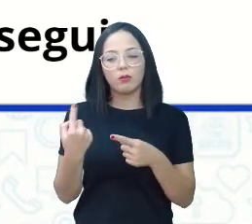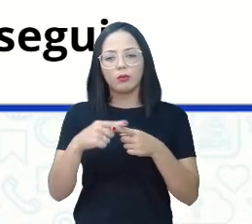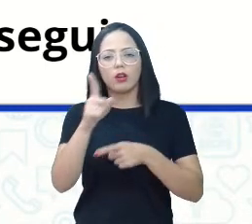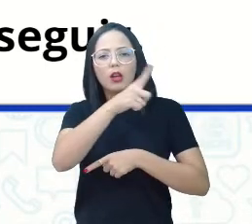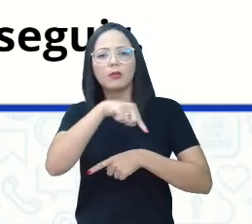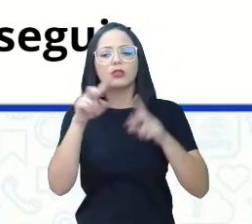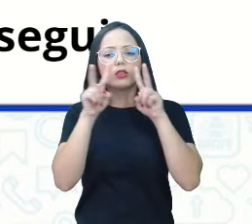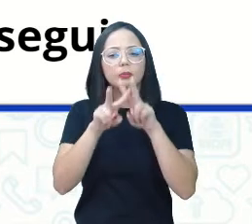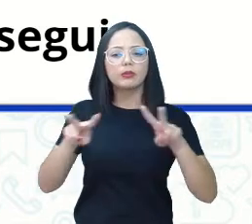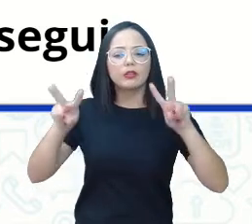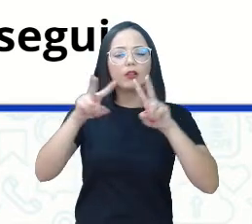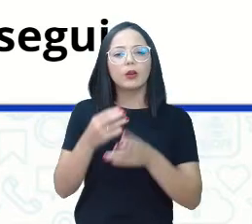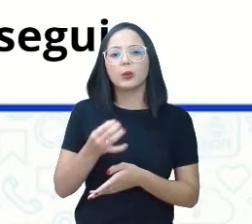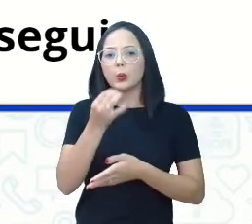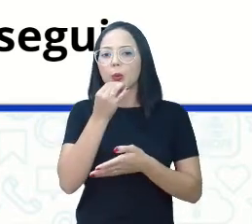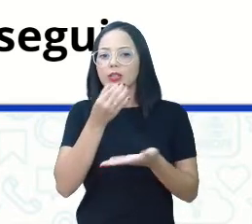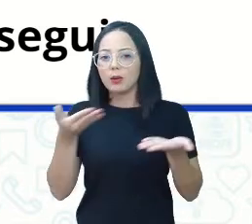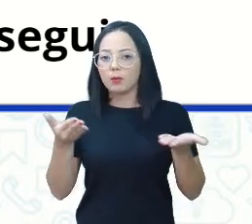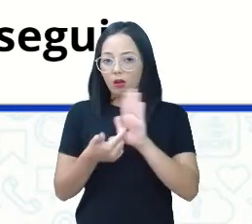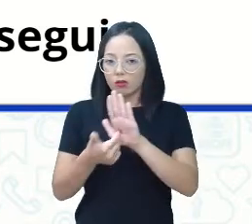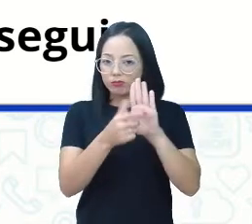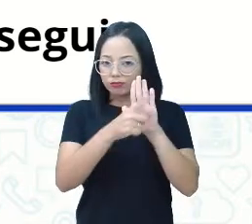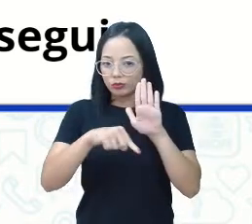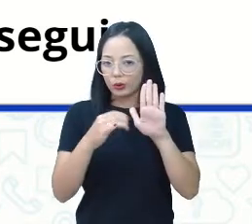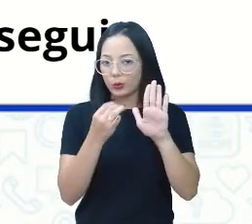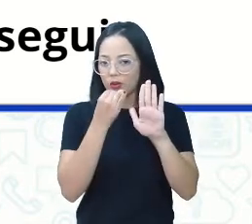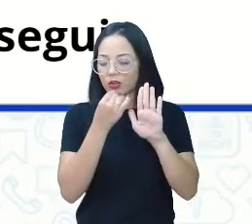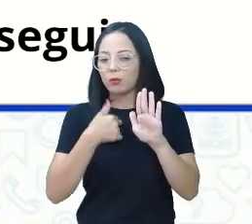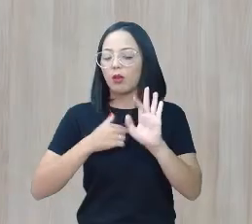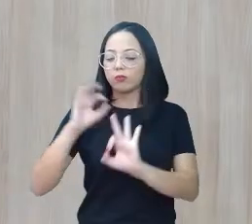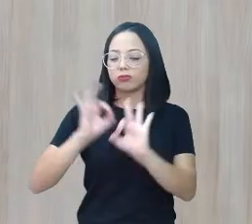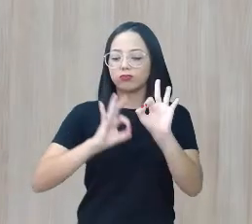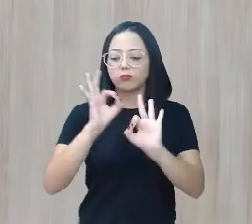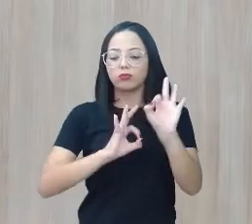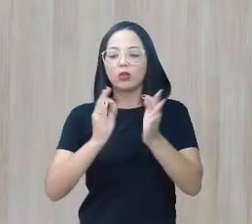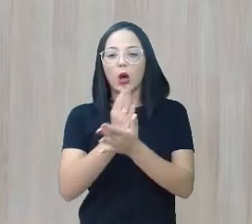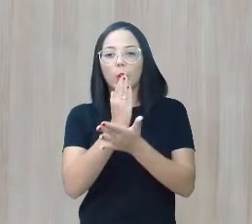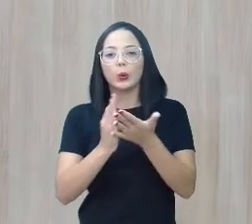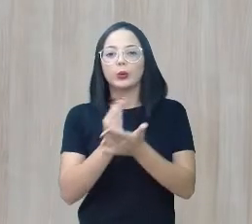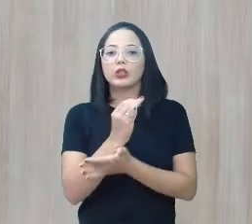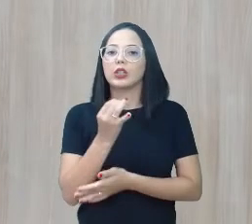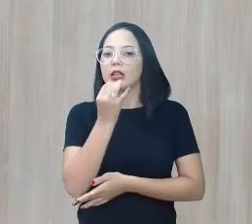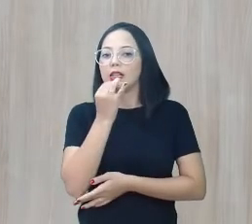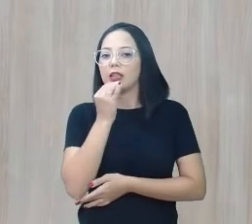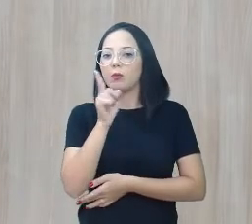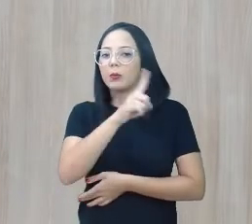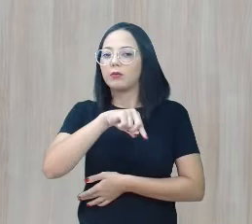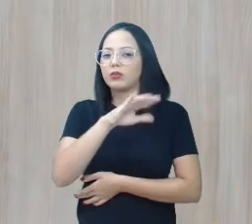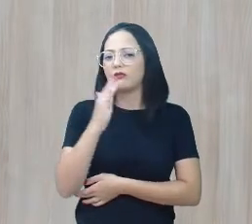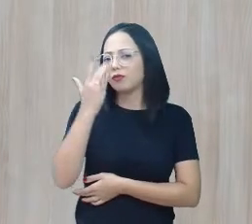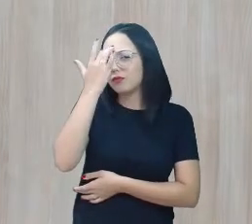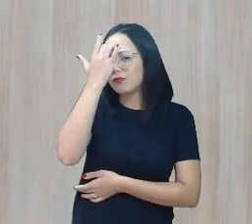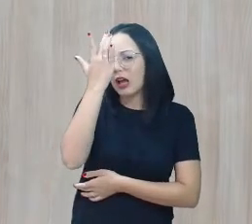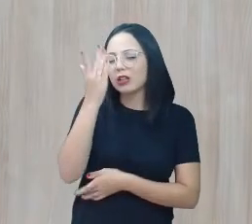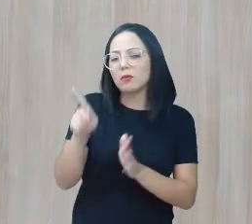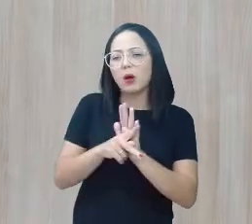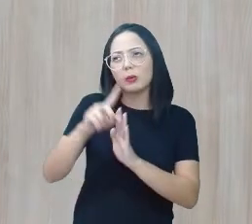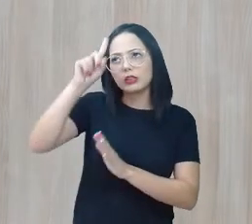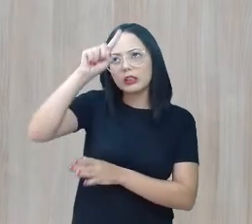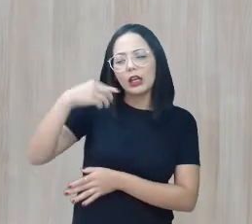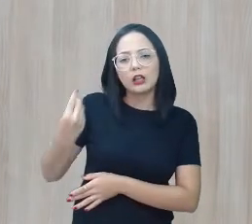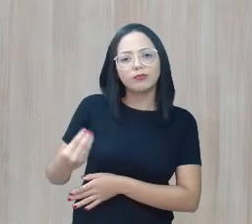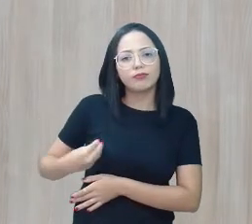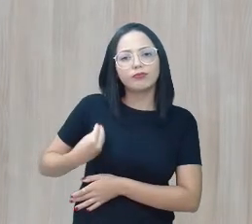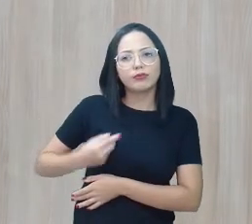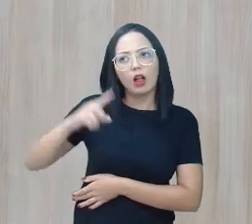pode observar nos exemplos a seguir. Eu organizei alguns exemplos fáceis do dia a dia de